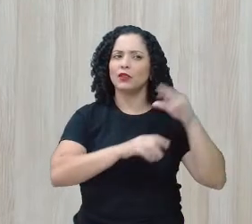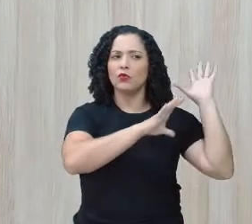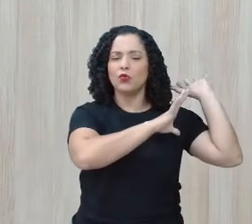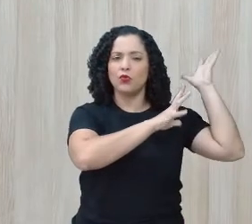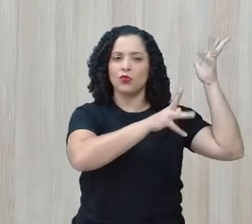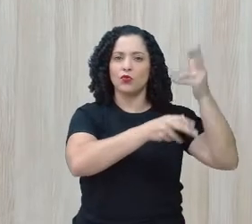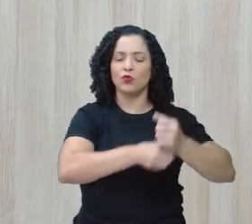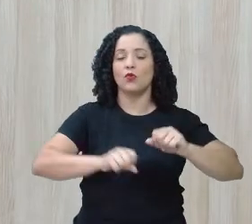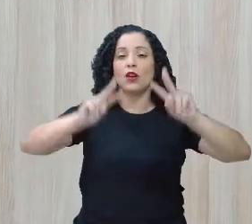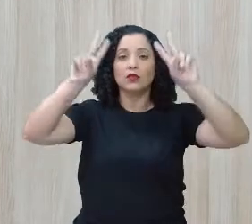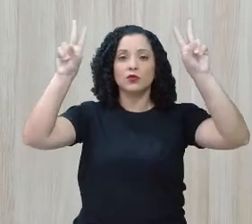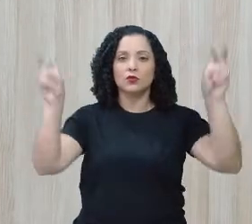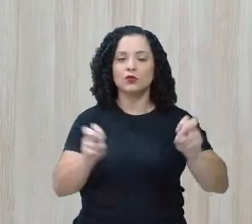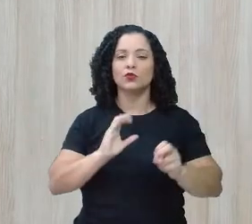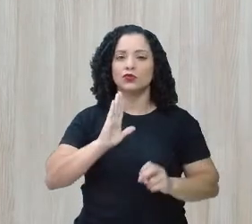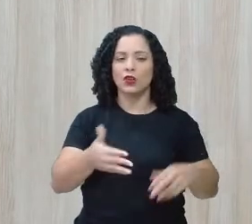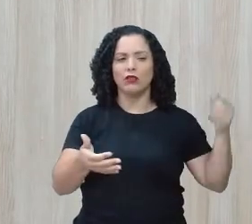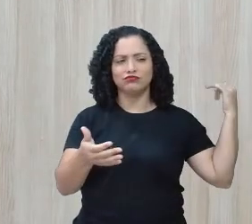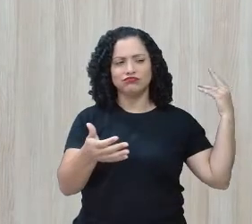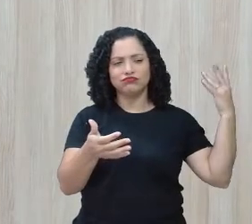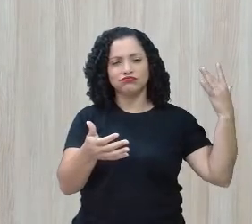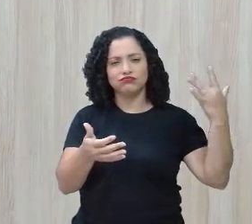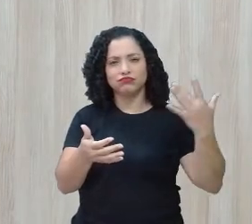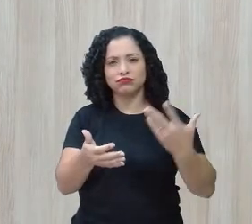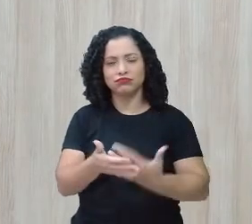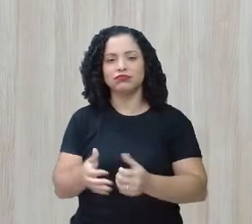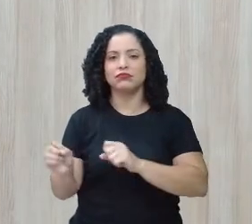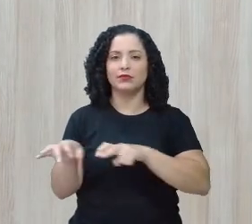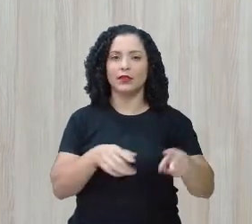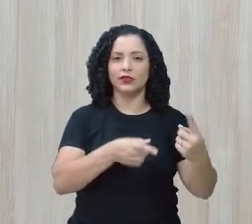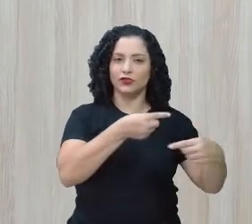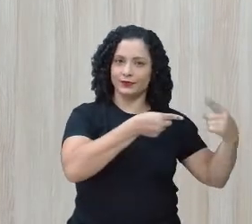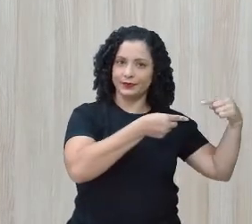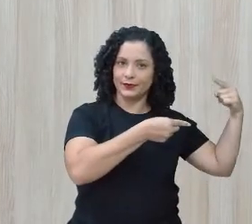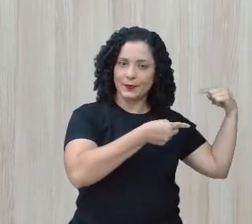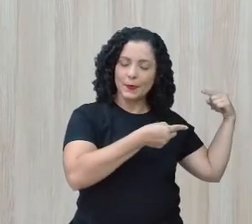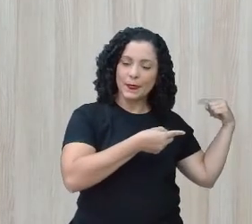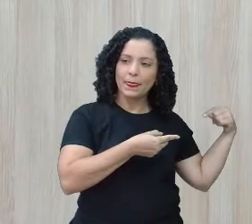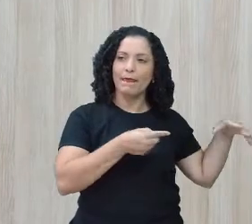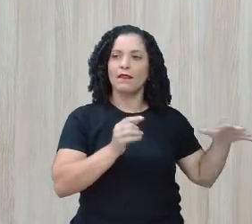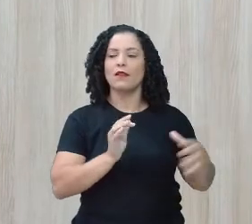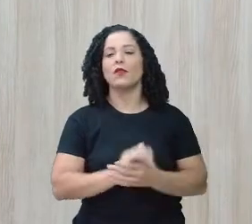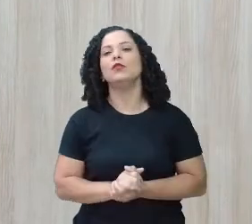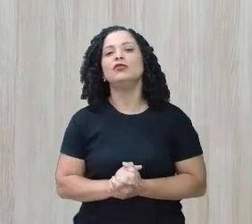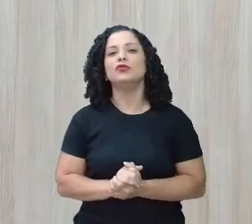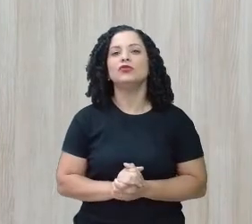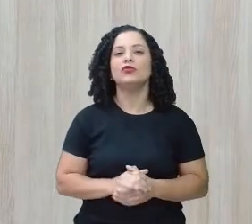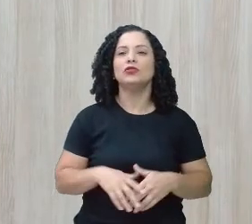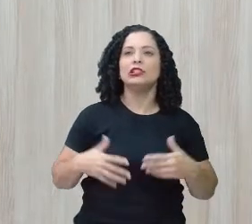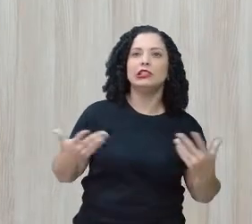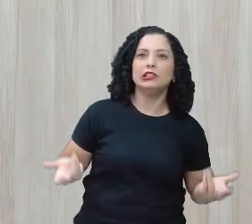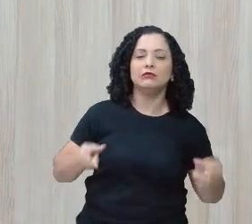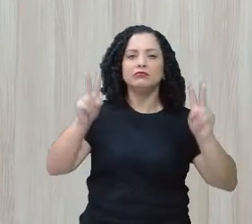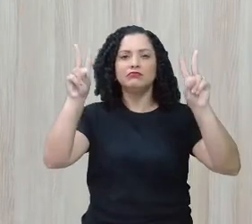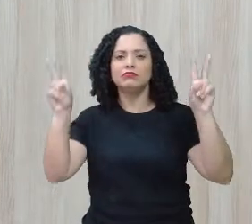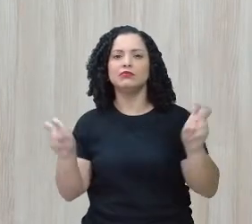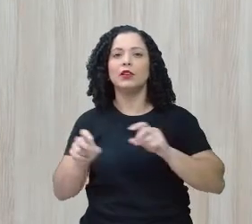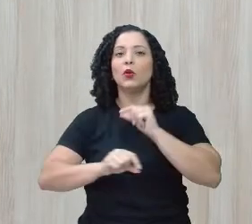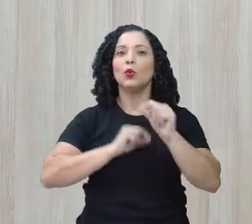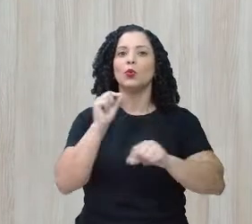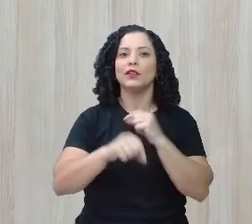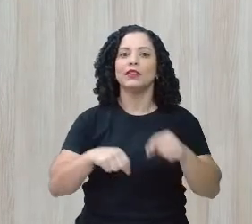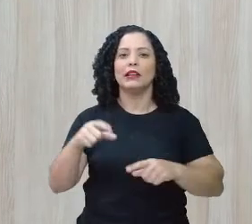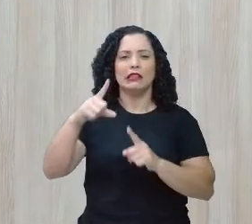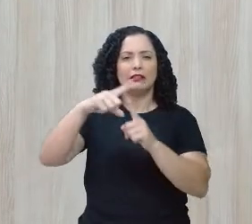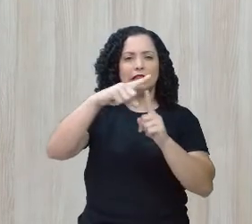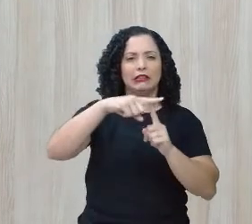tá, um assunto que já vimos em semanas anteriores, em trilhas anteriores, quando a gente falou aí de sistema de